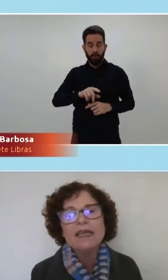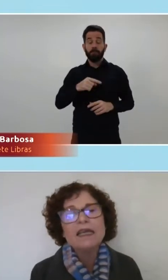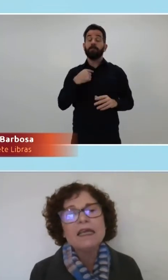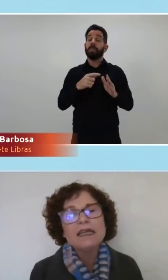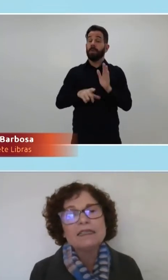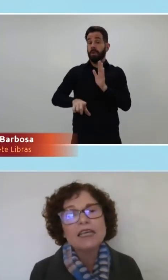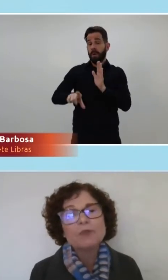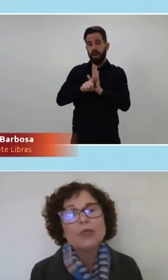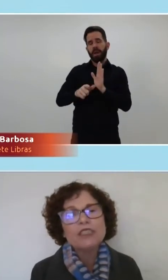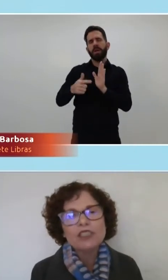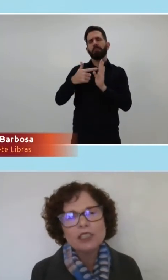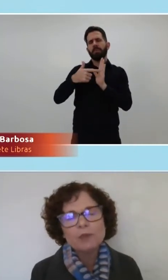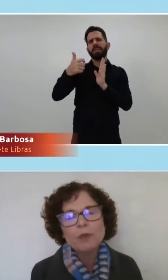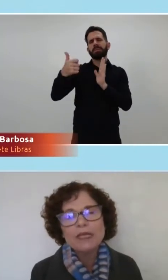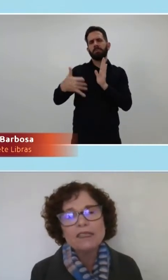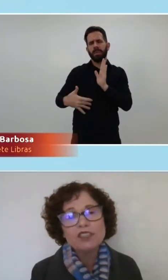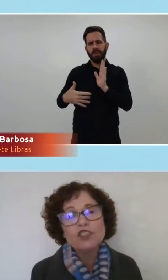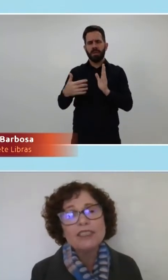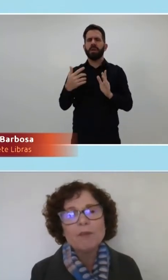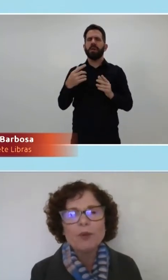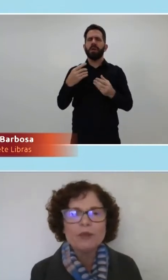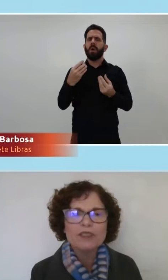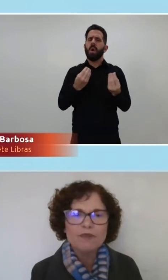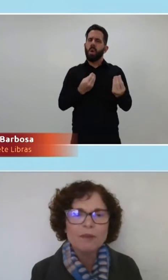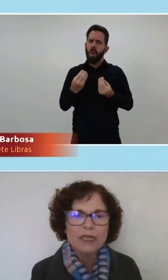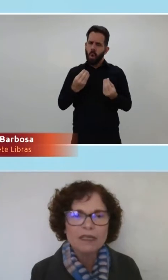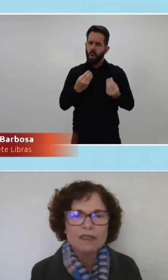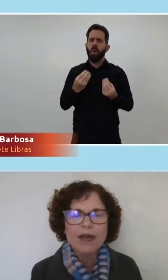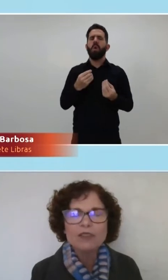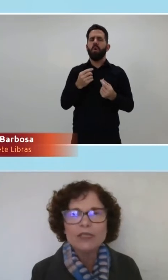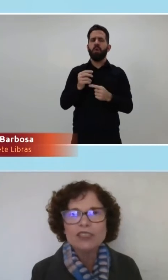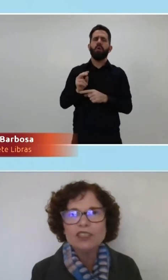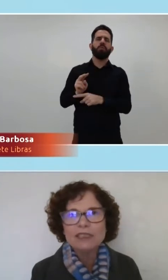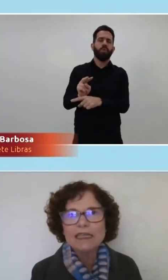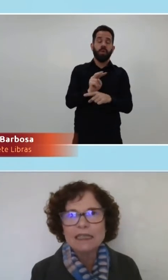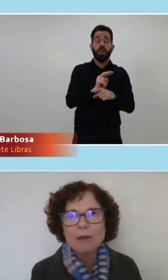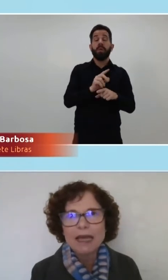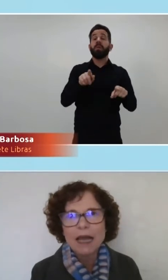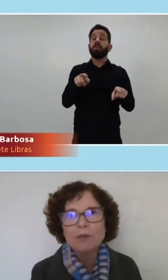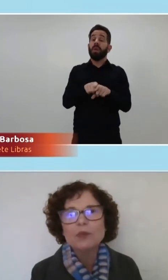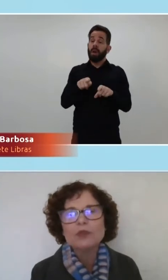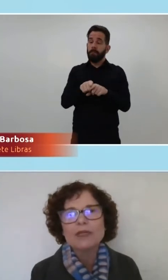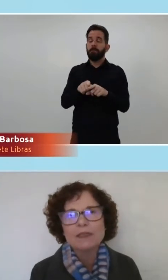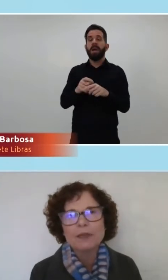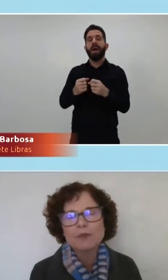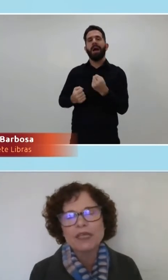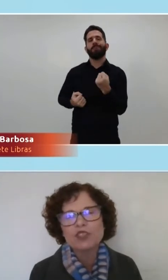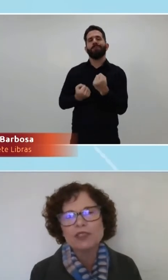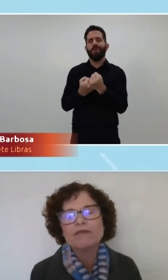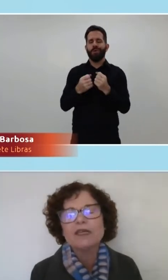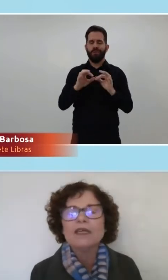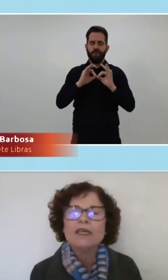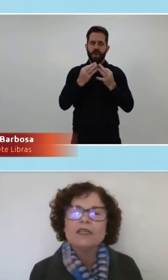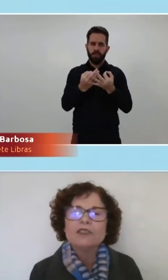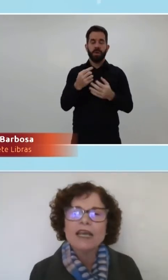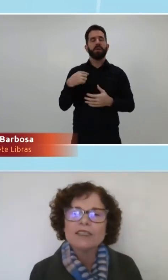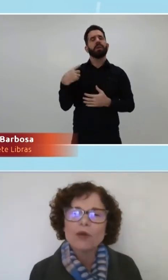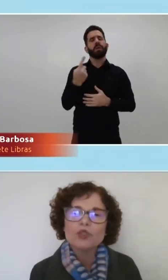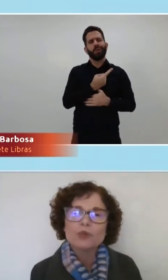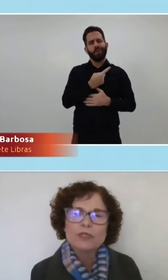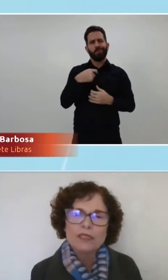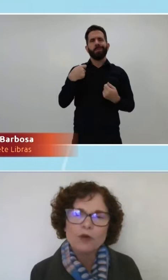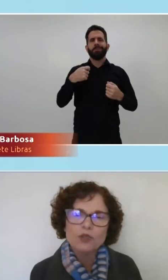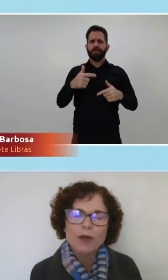lei, e traz políticas públicas de apoio às famílias. Eu acho que a gente tem que trabalhar muito nessa perspectiva, né,